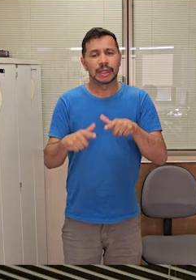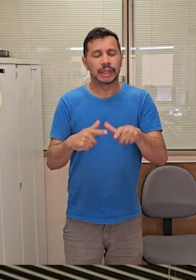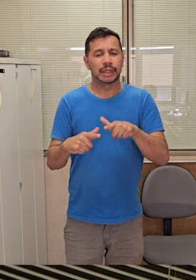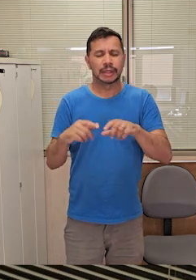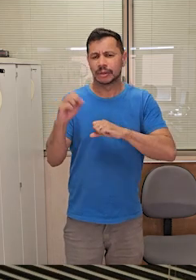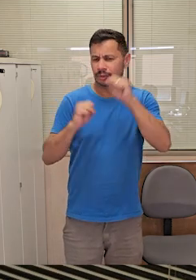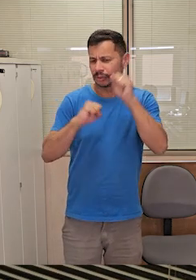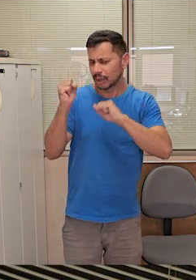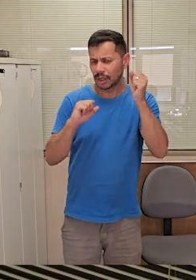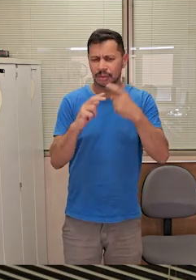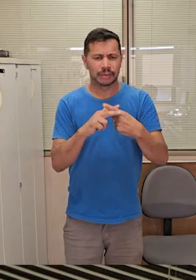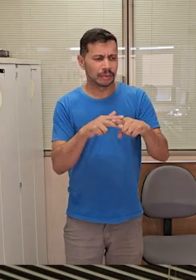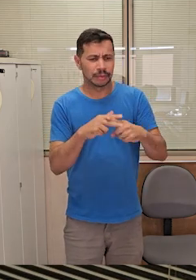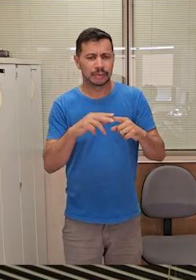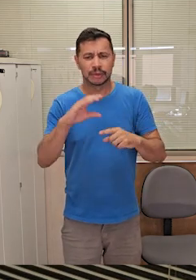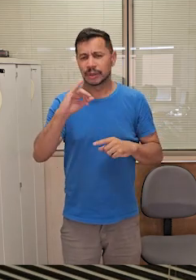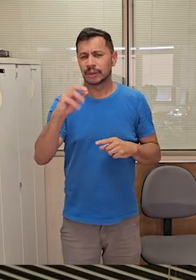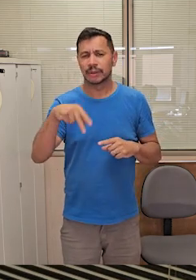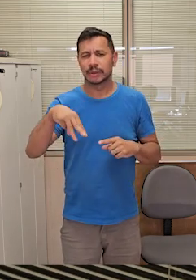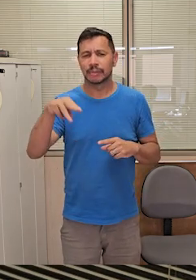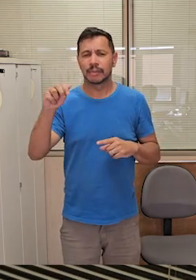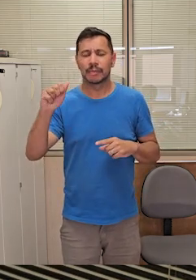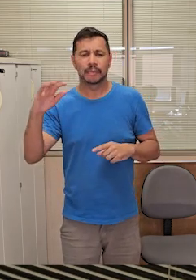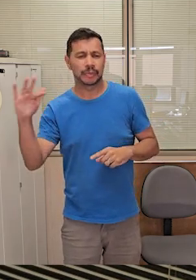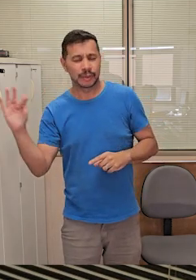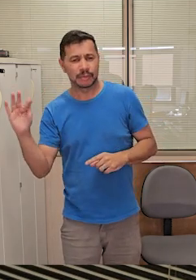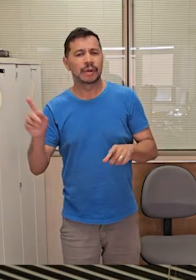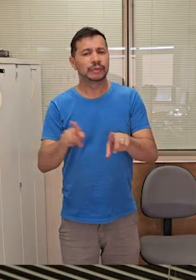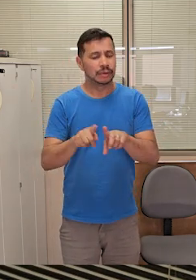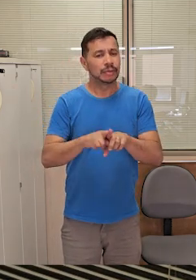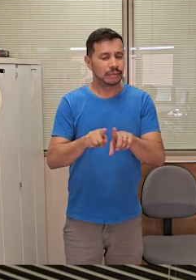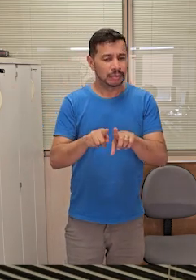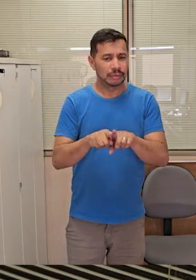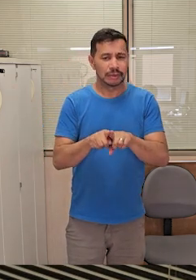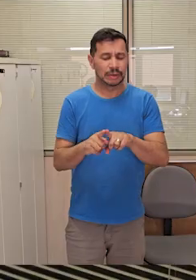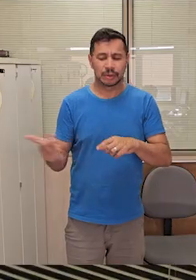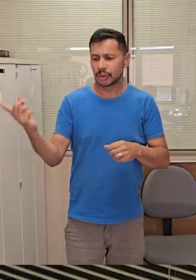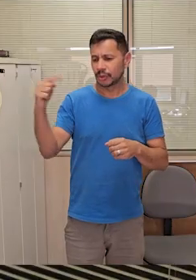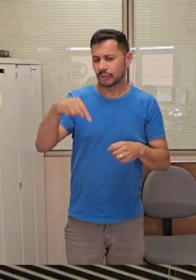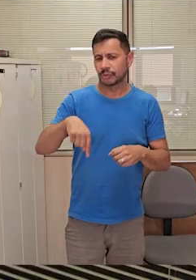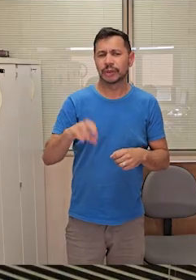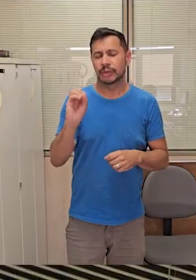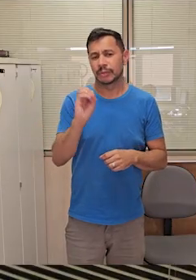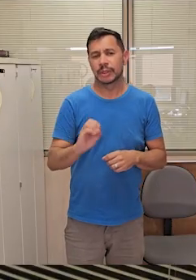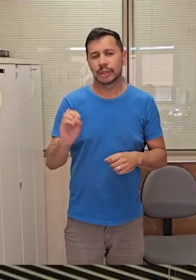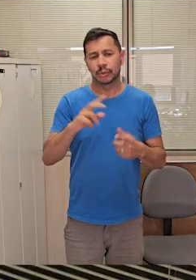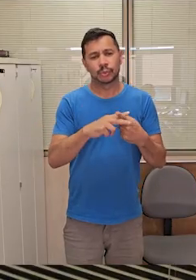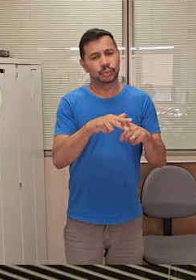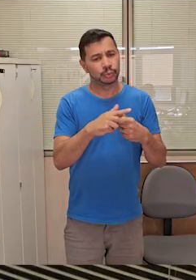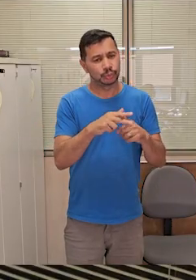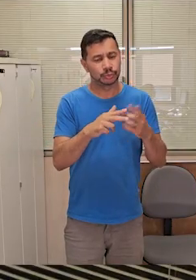depois na Cimaps, que é de onde eu saí para vir aqui para o centro, para Copérgrã e também para o